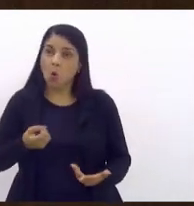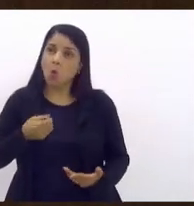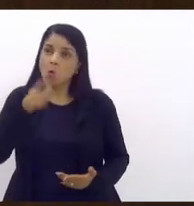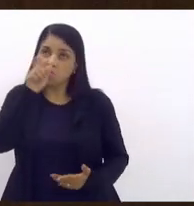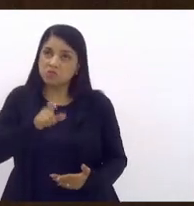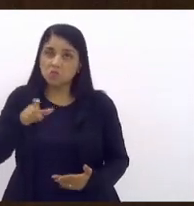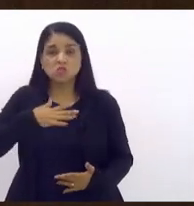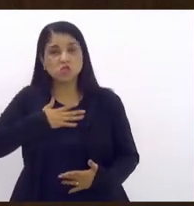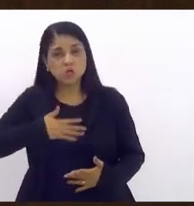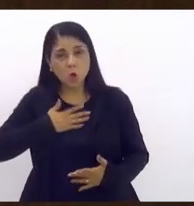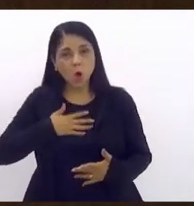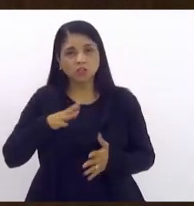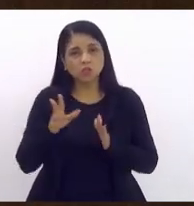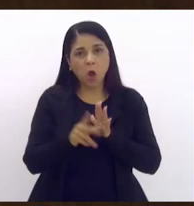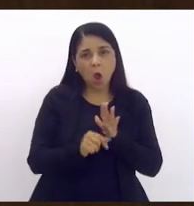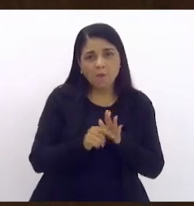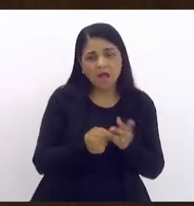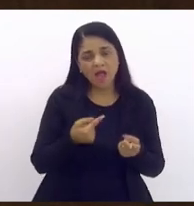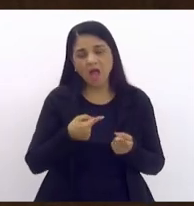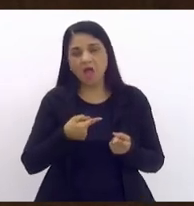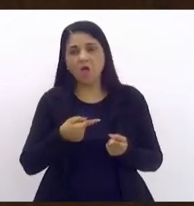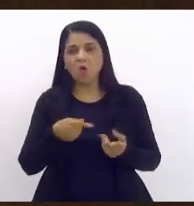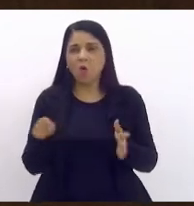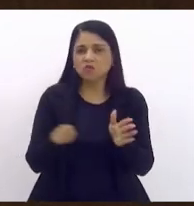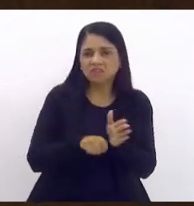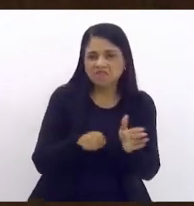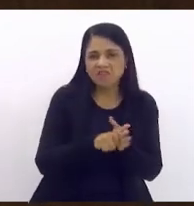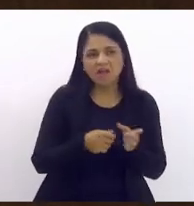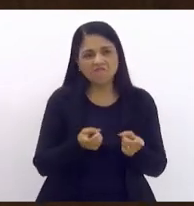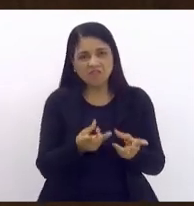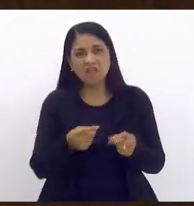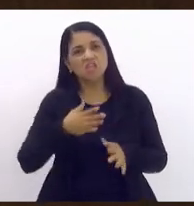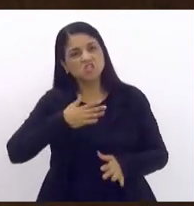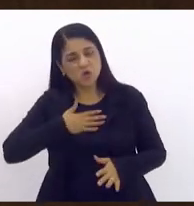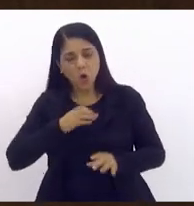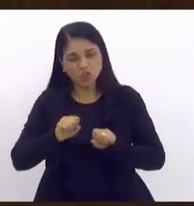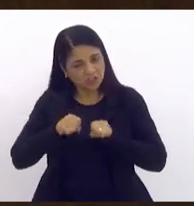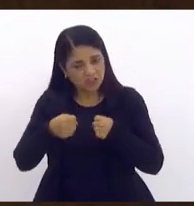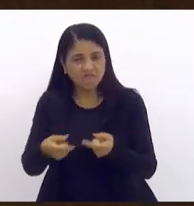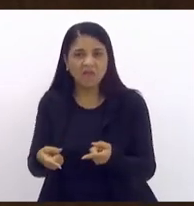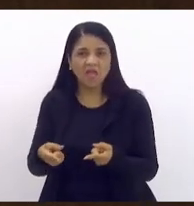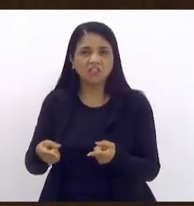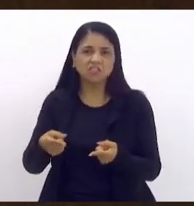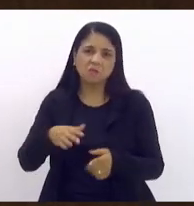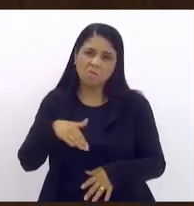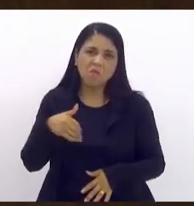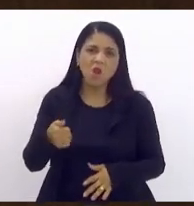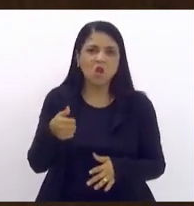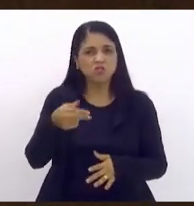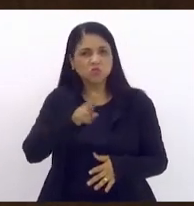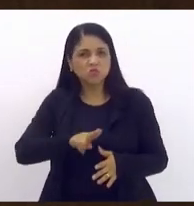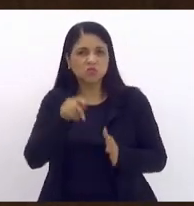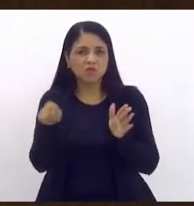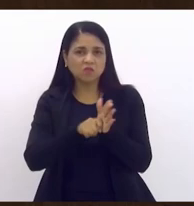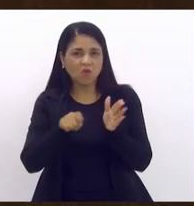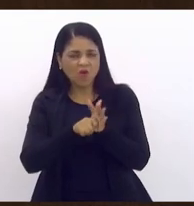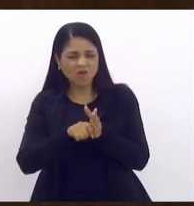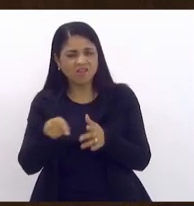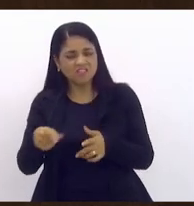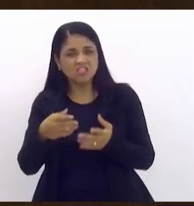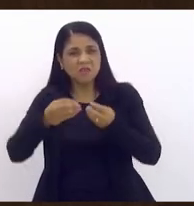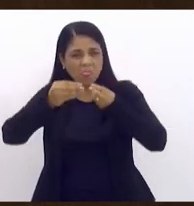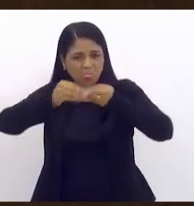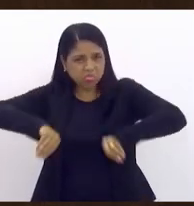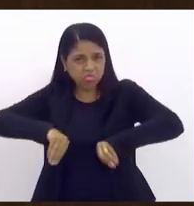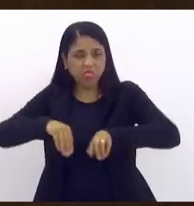ou traficar também, não tem problema, porque eles defendem. Se usar droga, então melhor ainda. Agora, se destruir o patrimônio público,